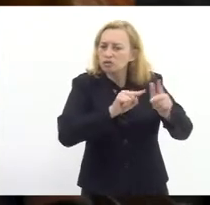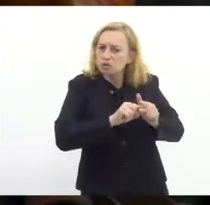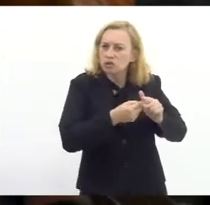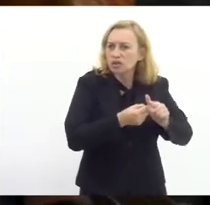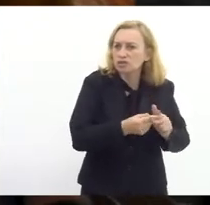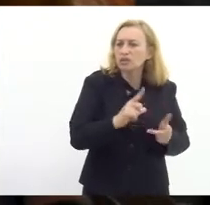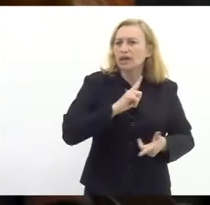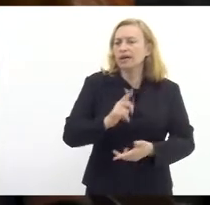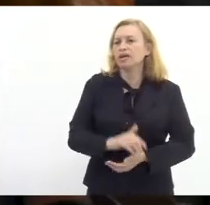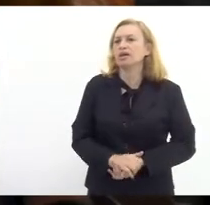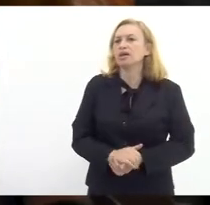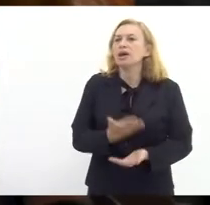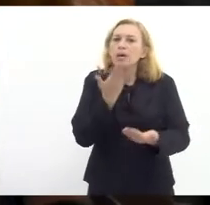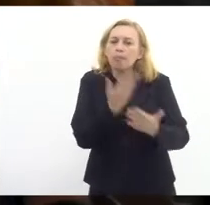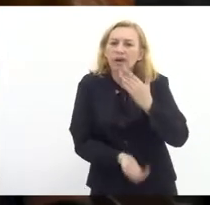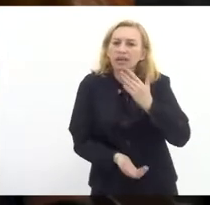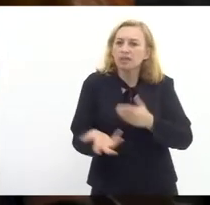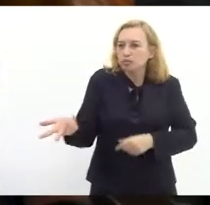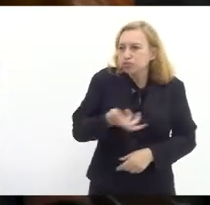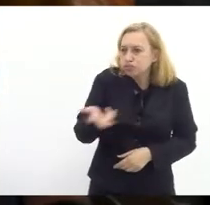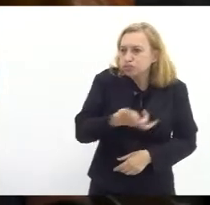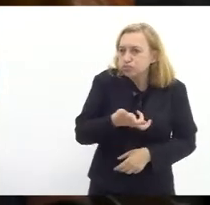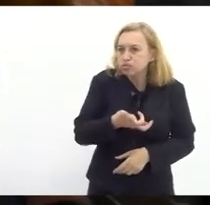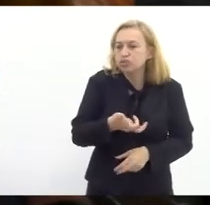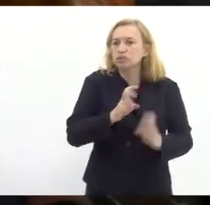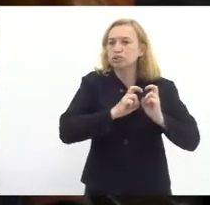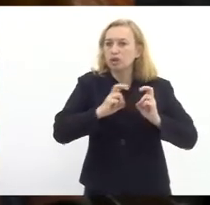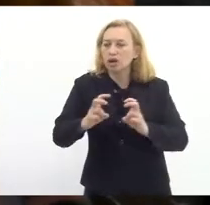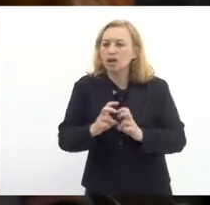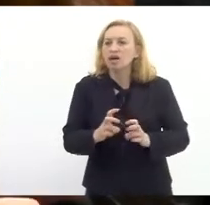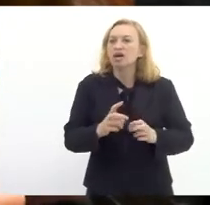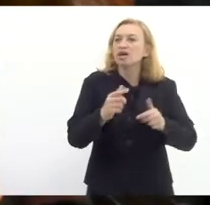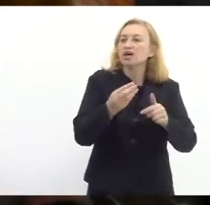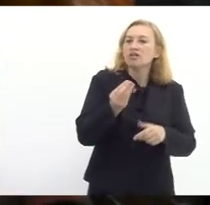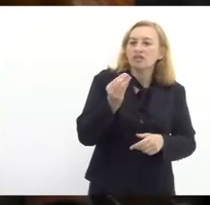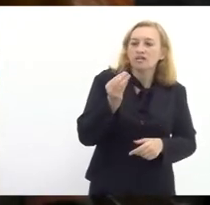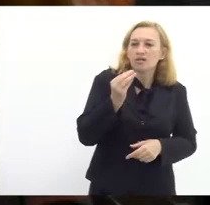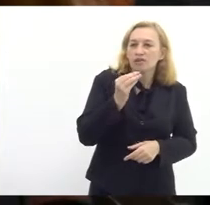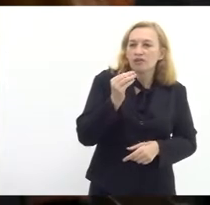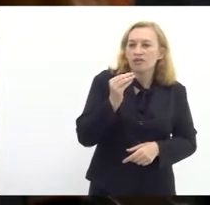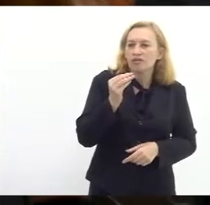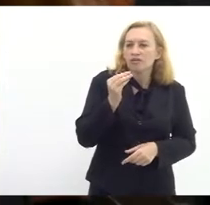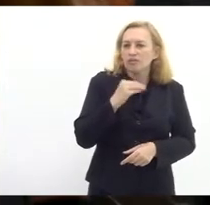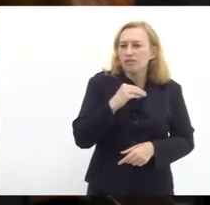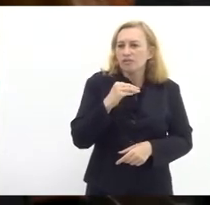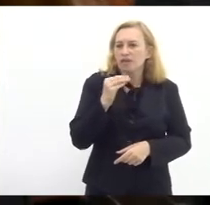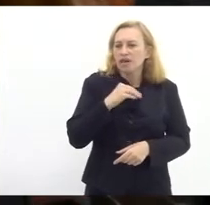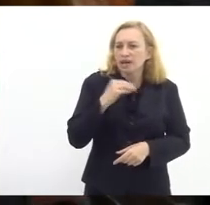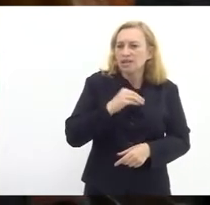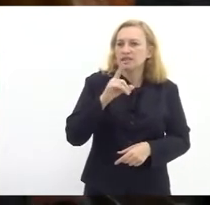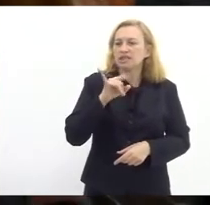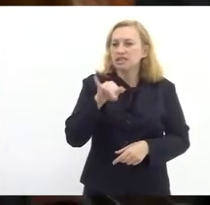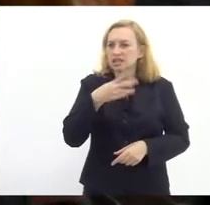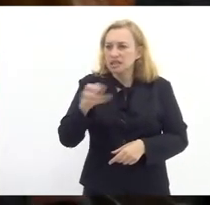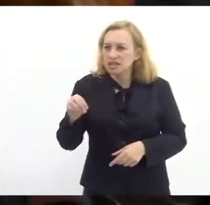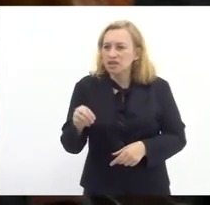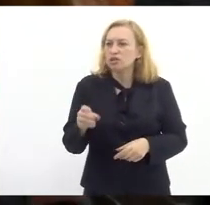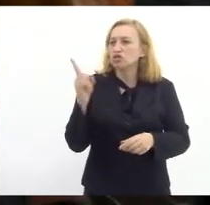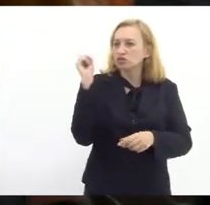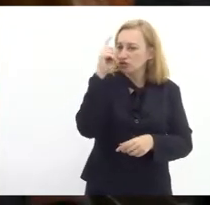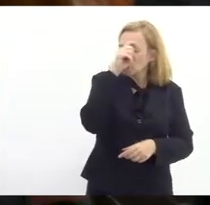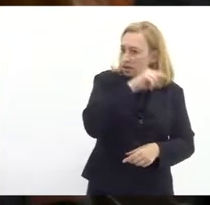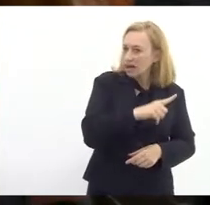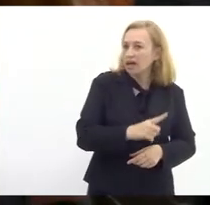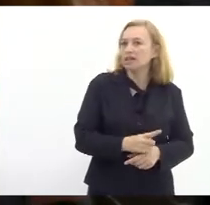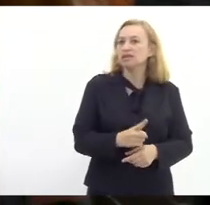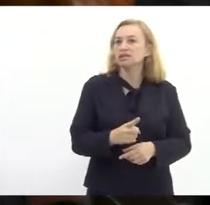gera perda de velocidade no transporte, ela gera falha na sinalização, ela gera dificuldade